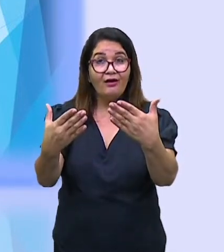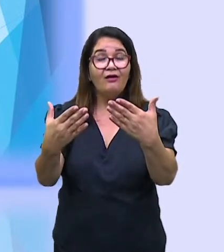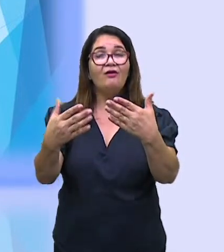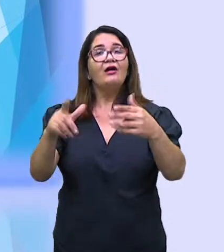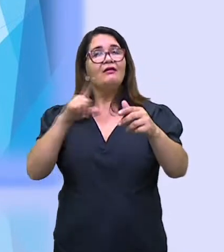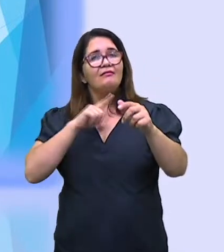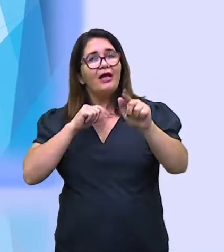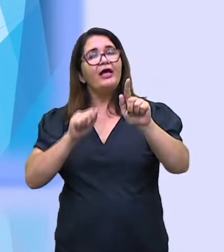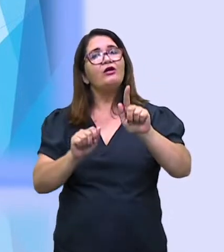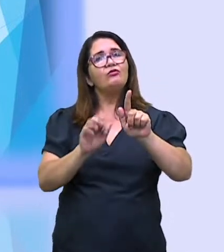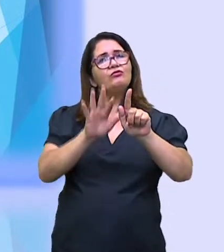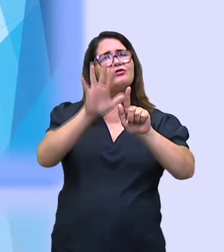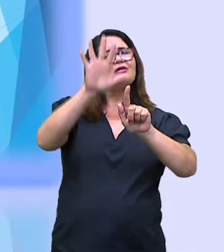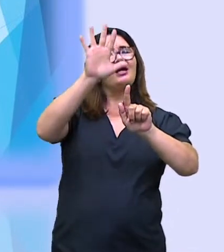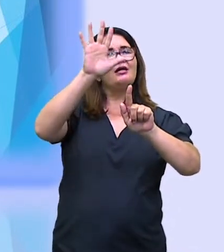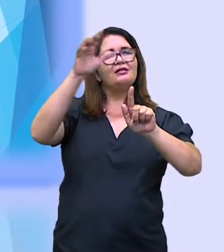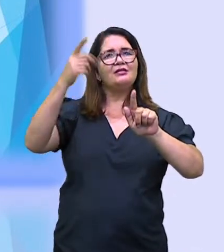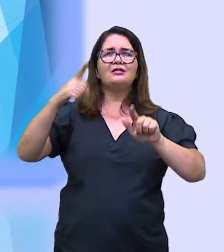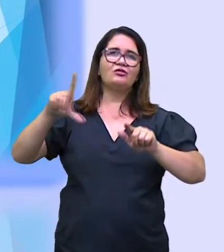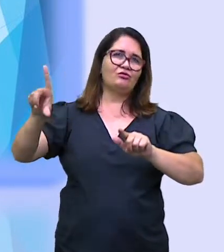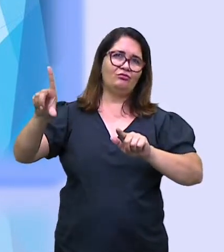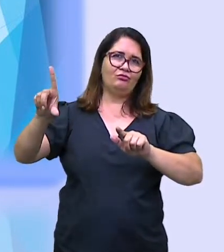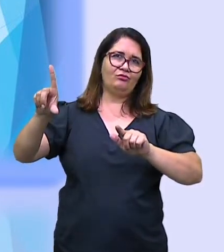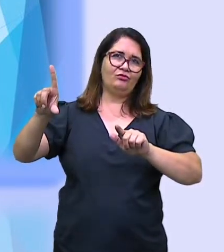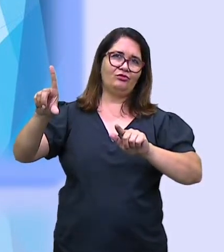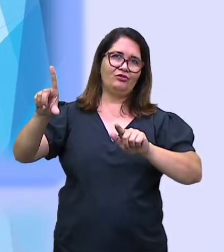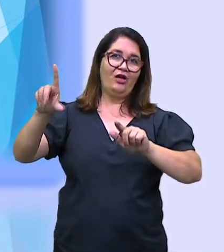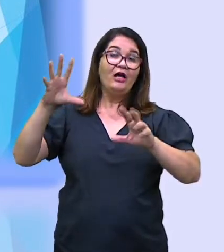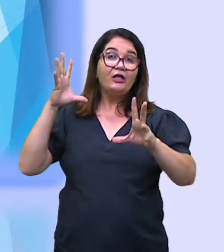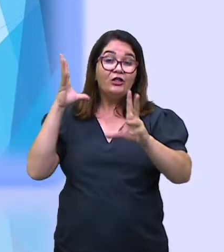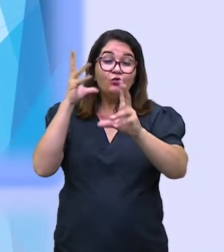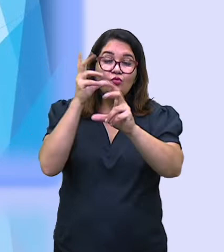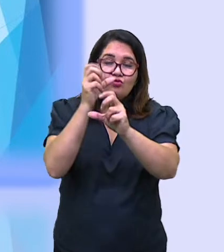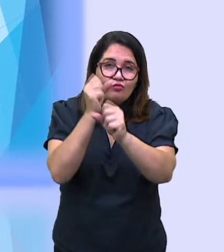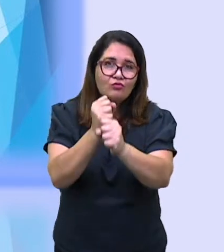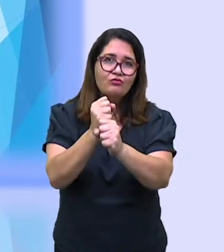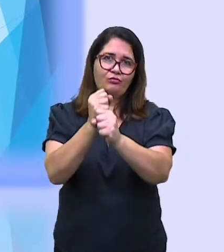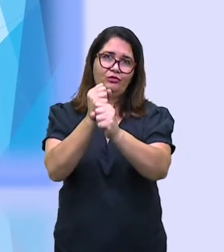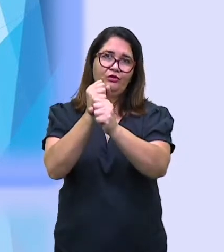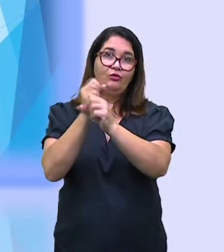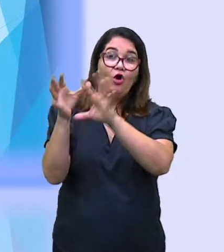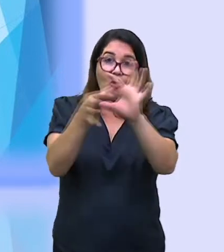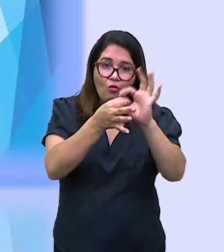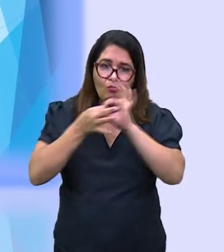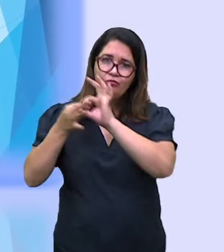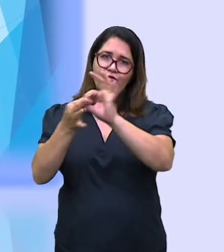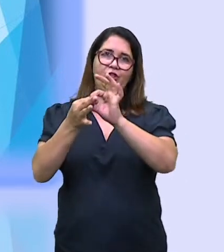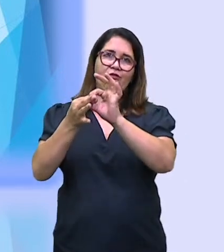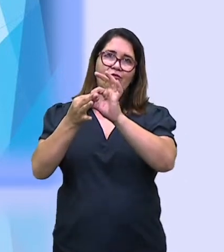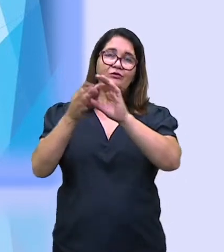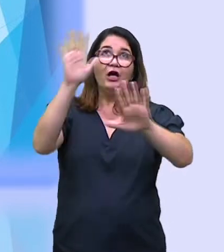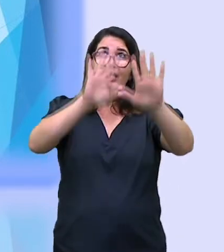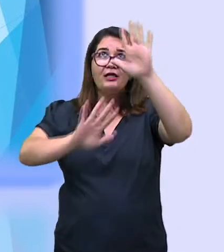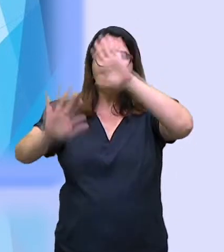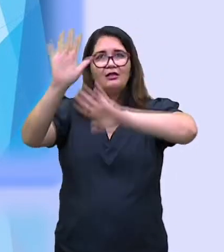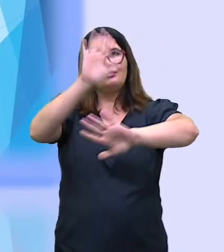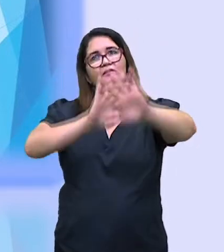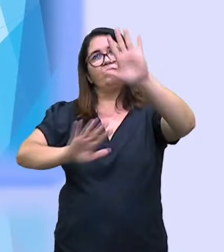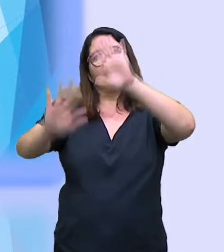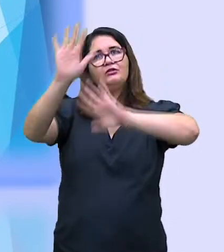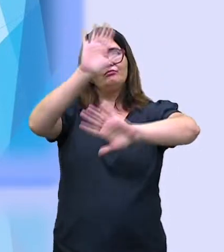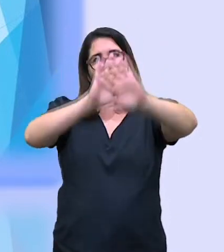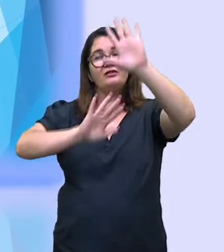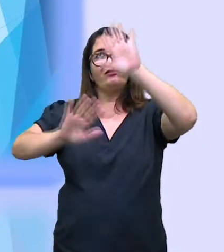0,93%. Mas são todos eles juntos que vão fazer essa proporção lá dentro do nosso